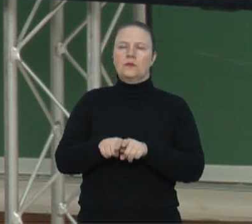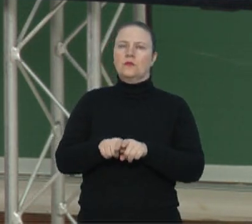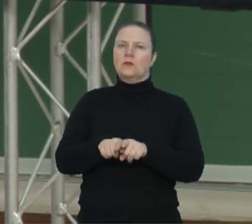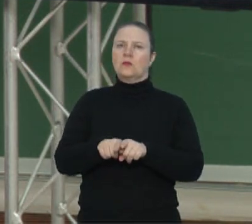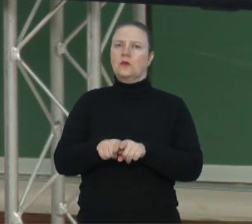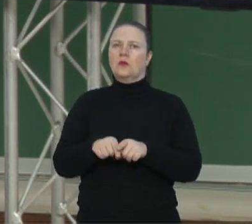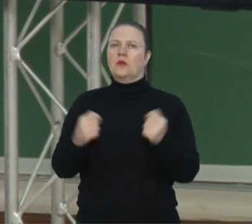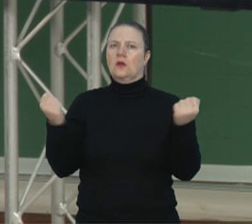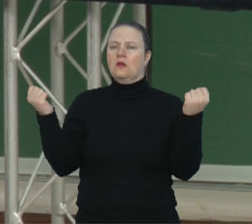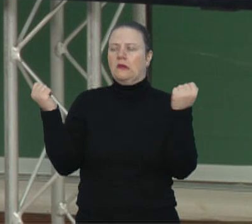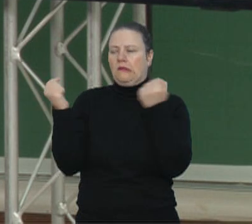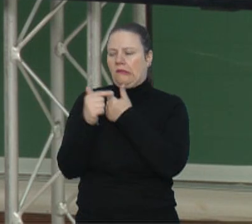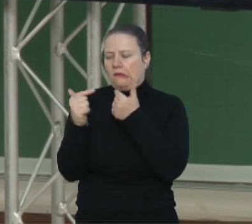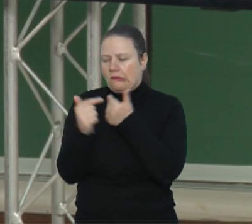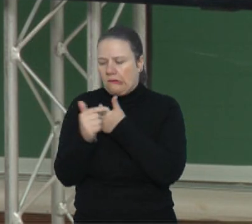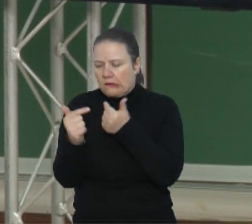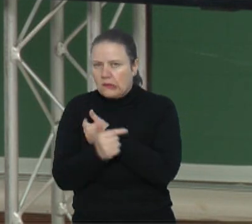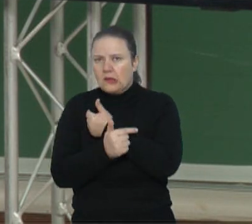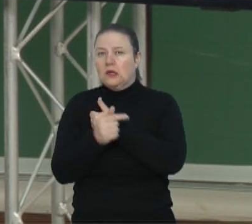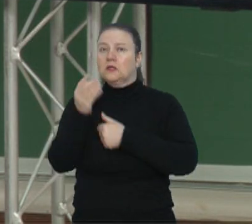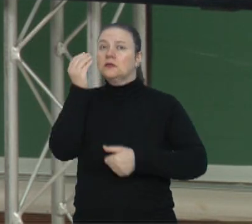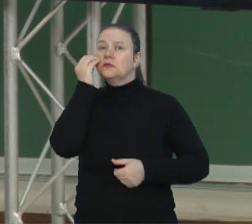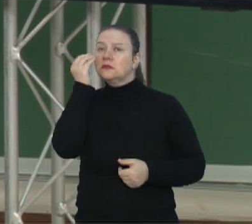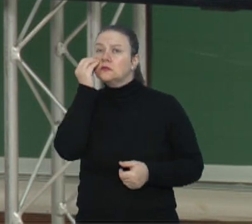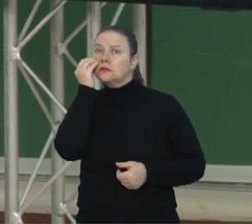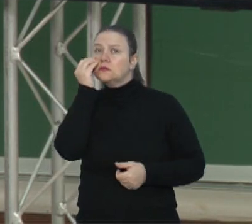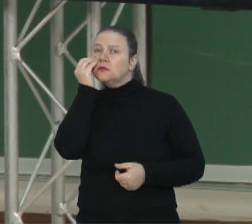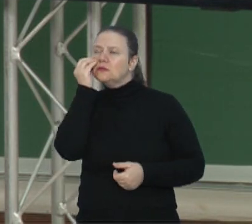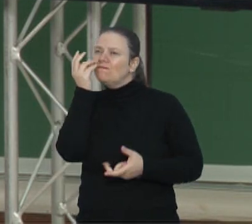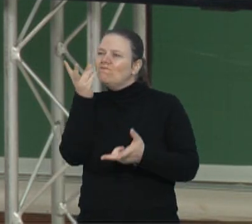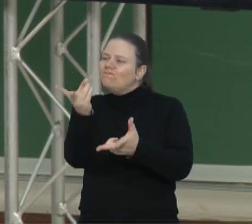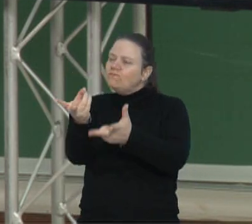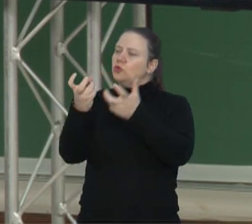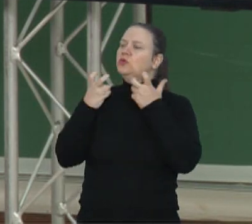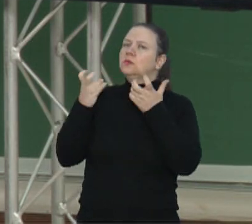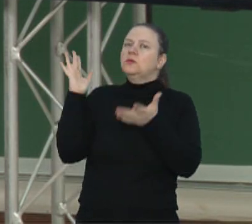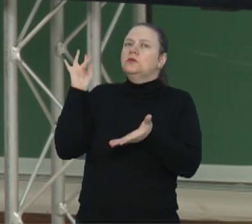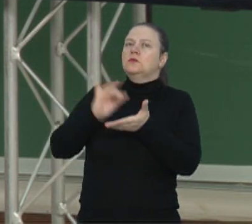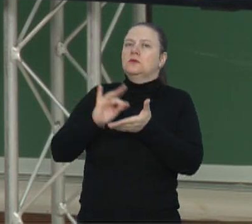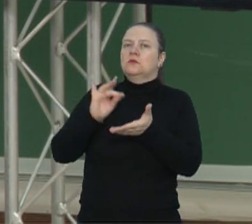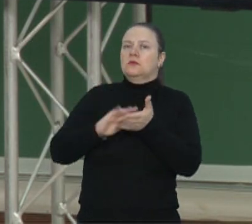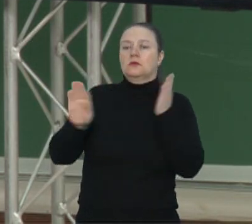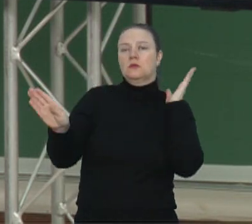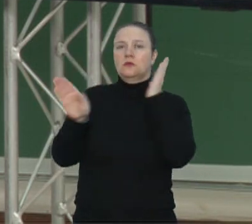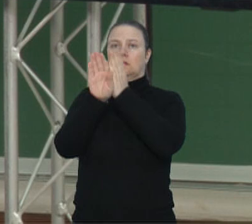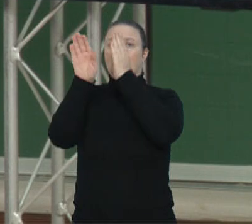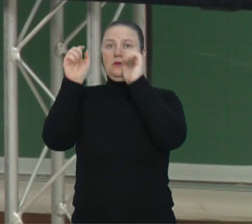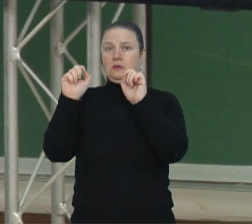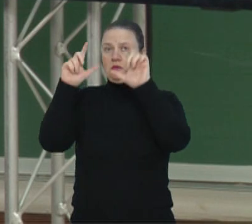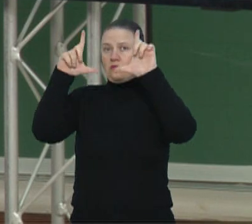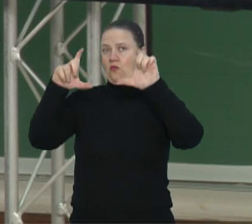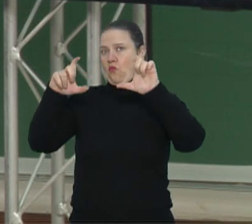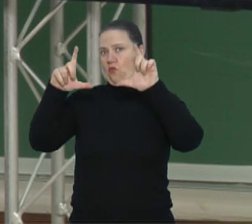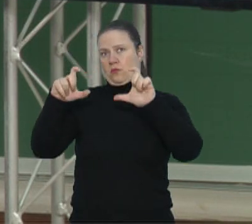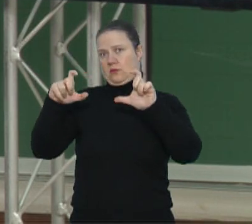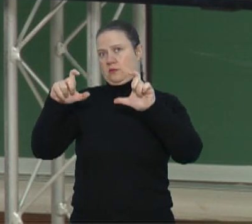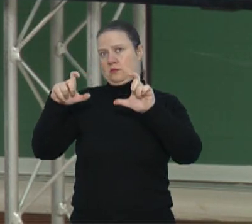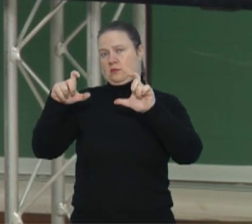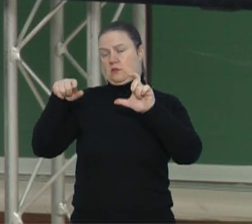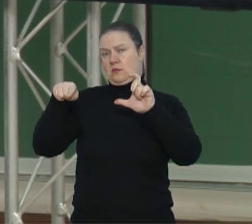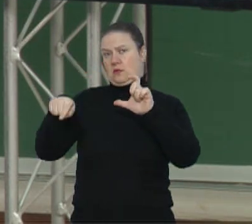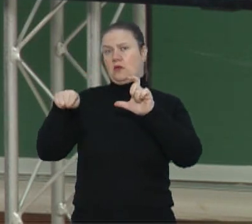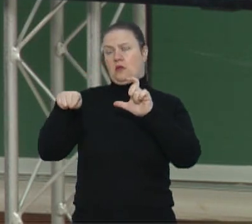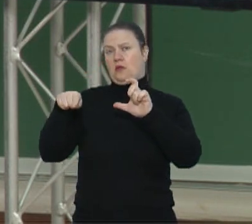captar o real pela fotografia. Então, eles não acreditavam que a fotografia devesse ter